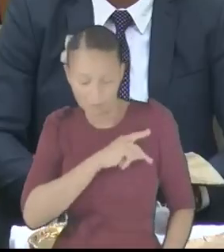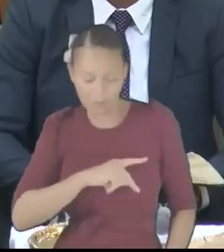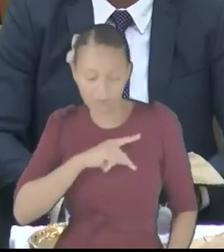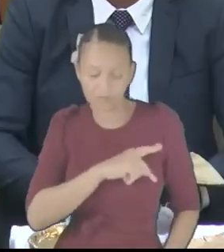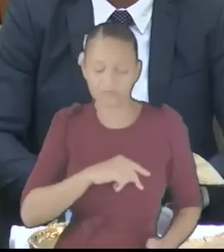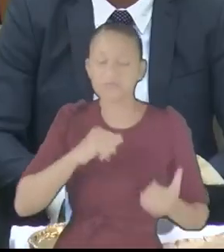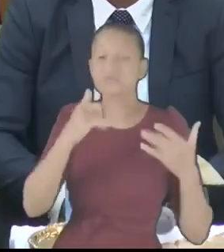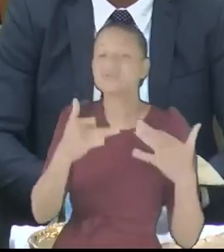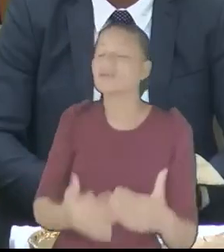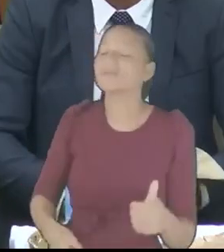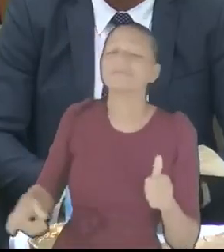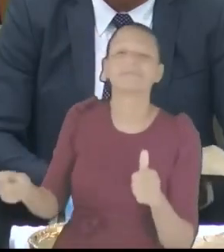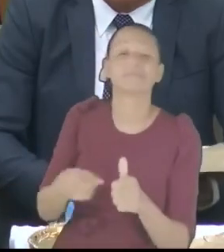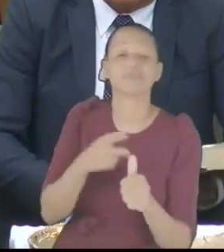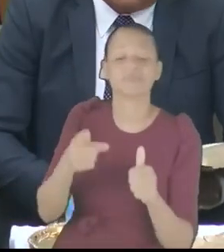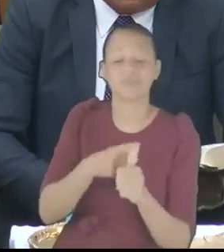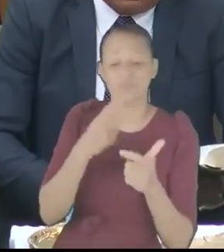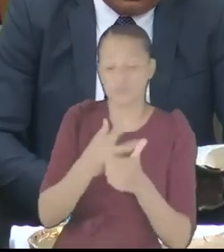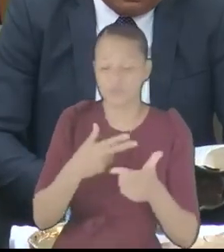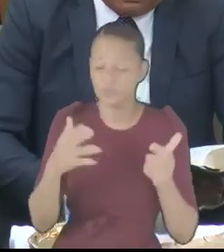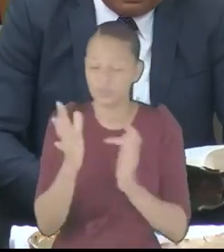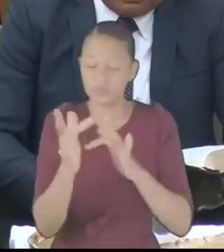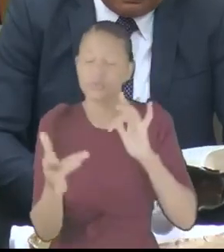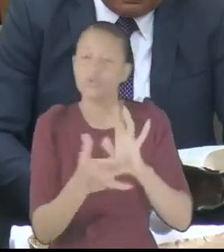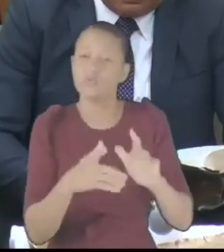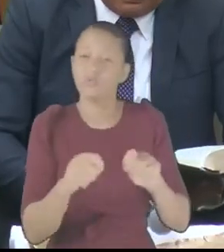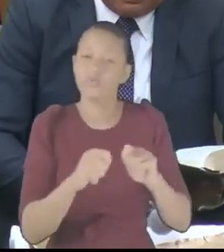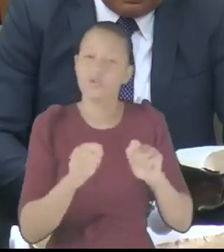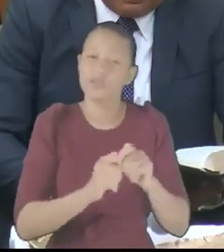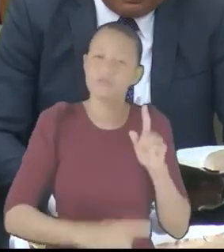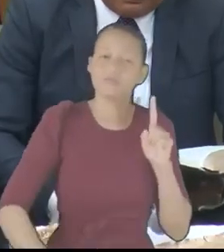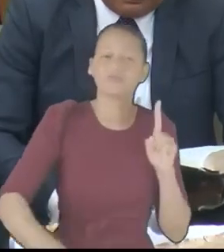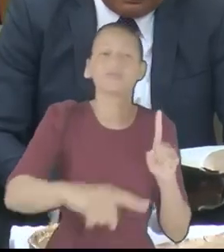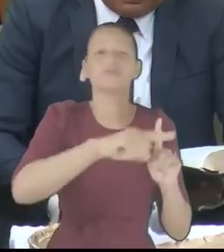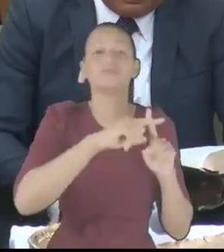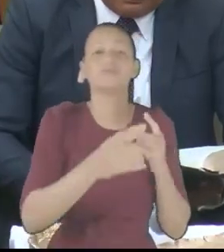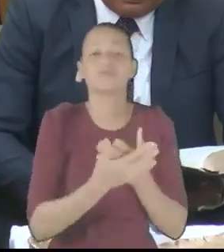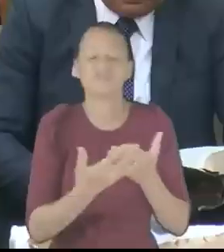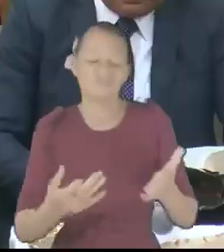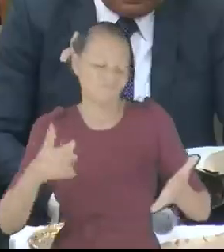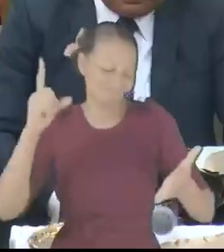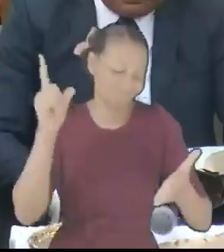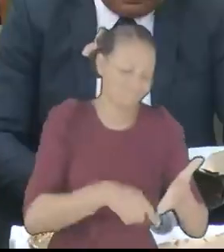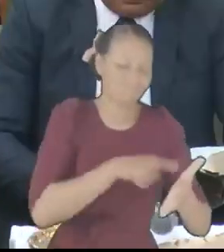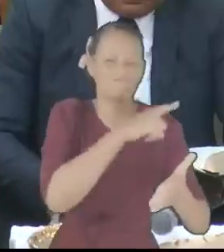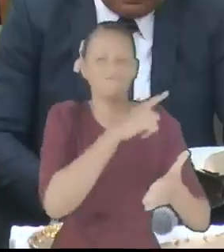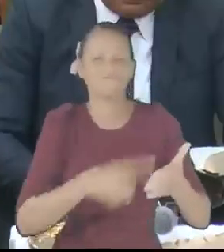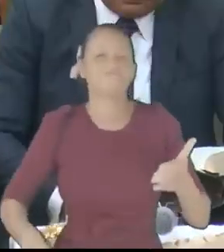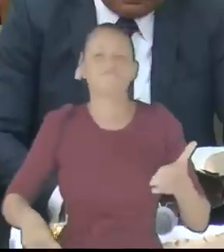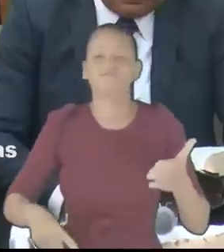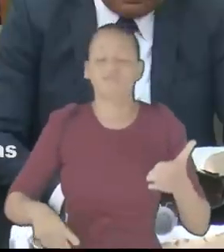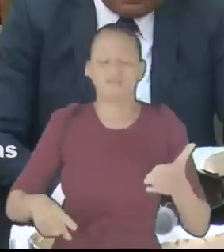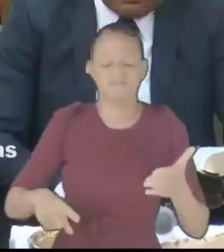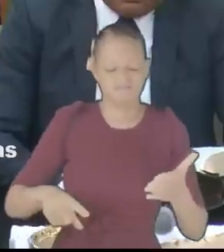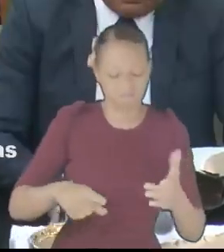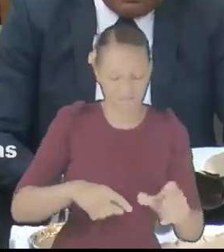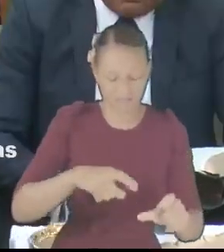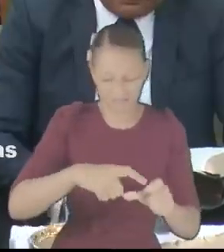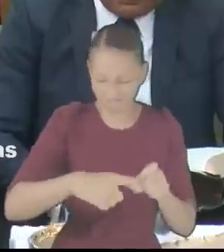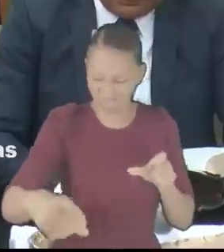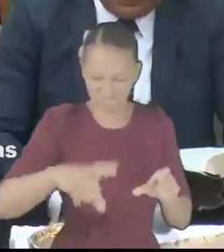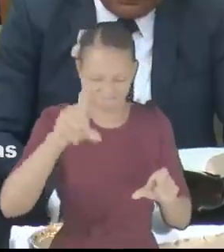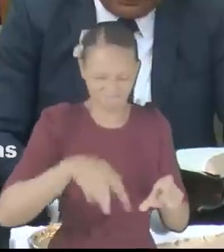A primeira coisa que Jesus fez na cruz foi riscar a cédula.